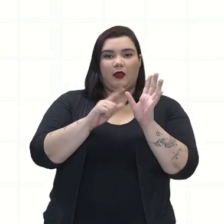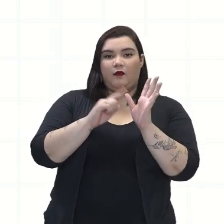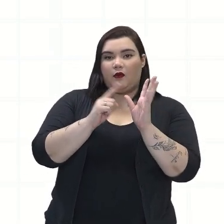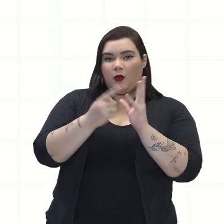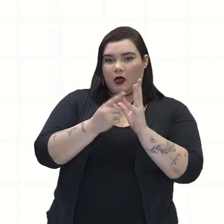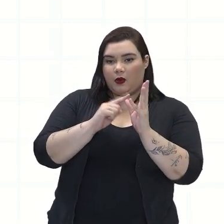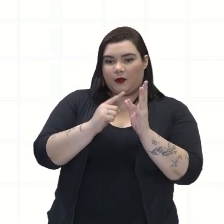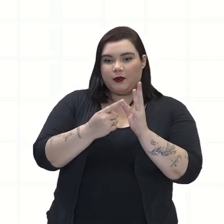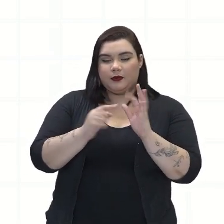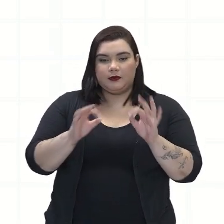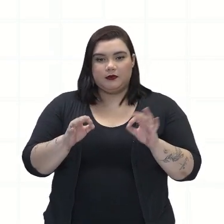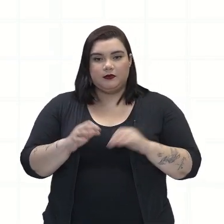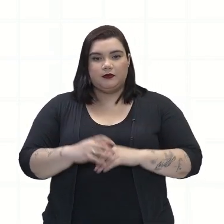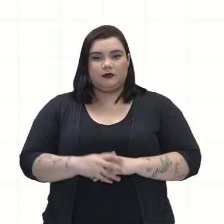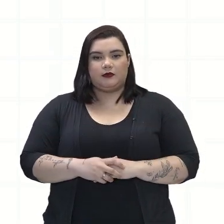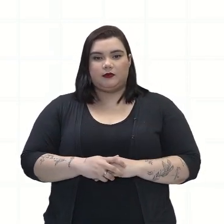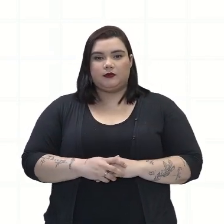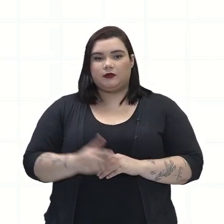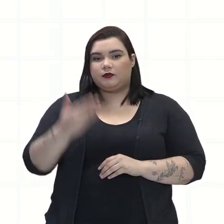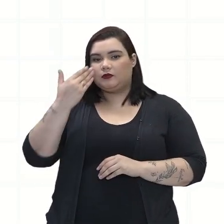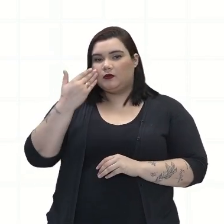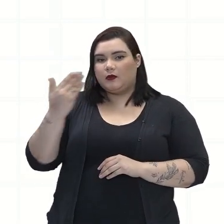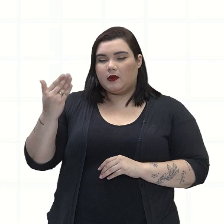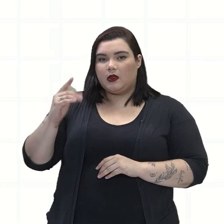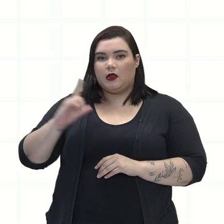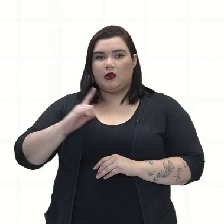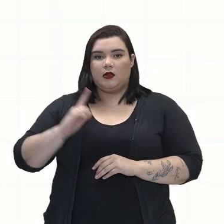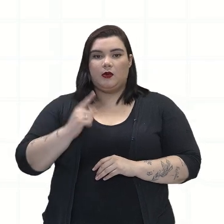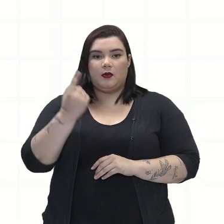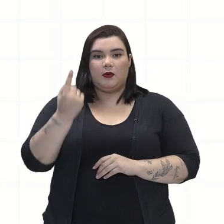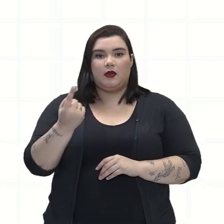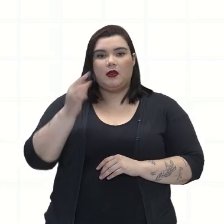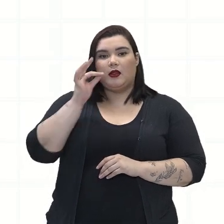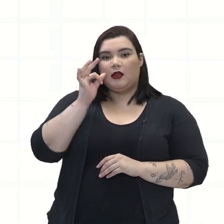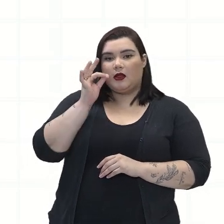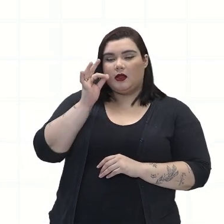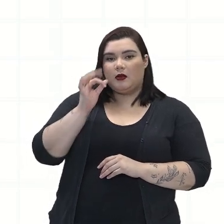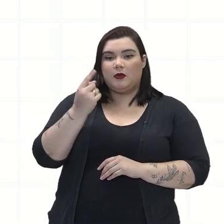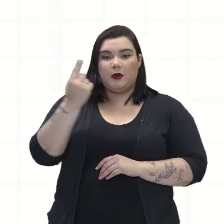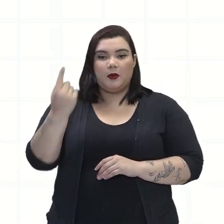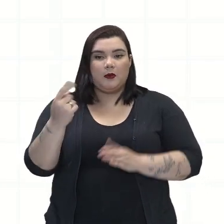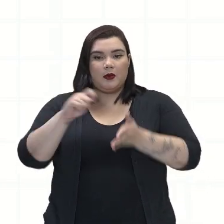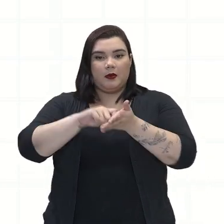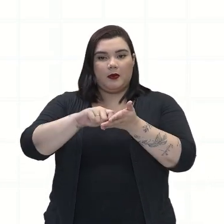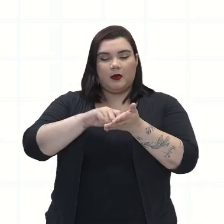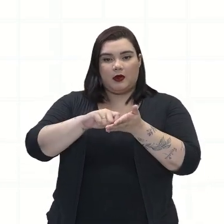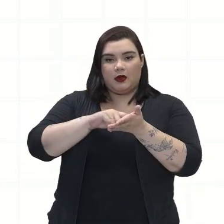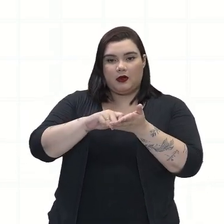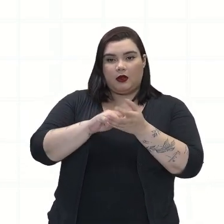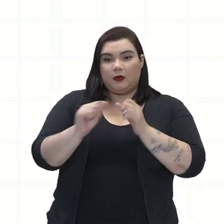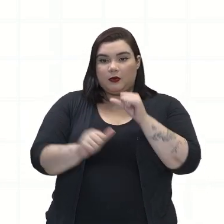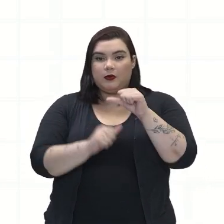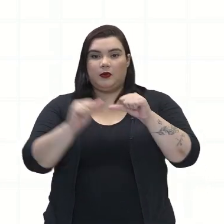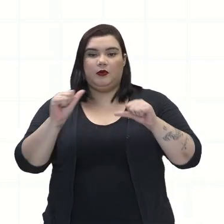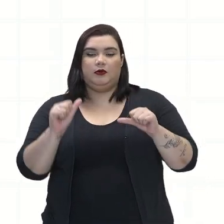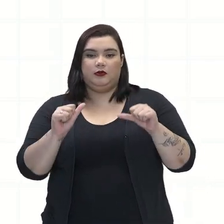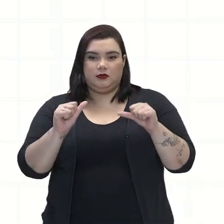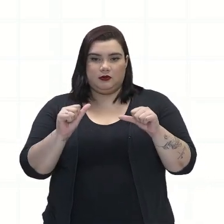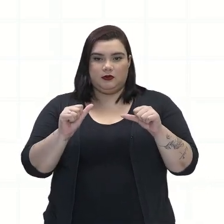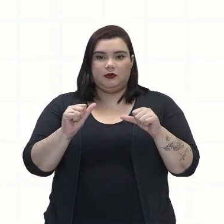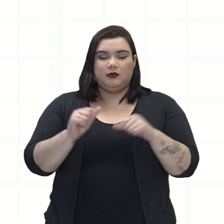an eraser. Então, ele está falando, eu tenho um lápis, uma borracha, e aqui já muda, né?